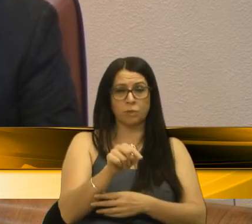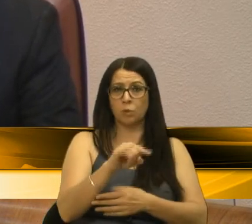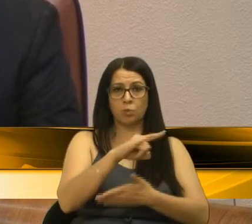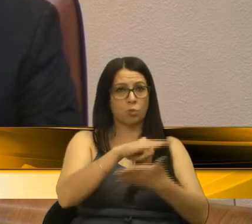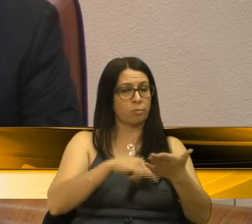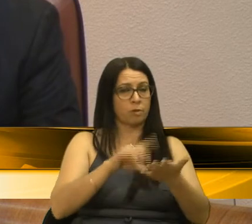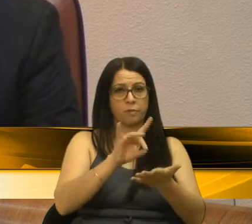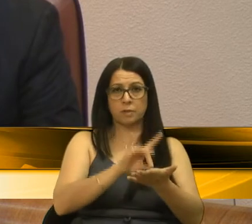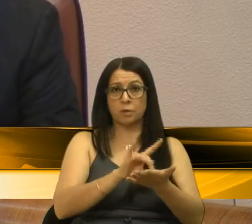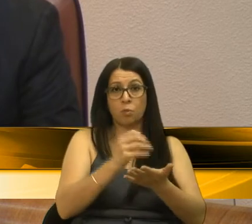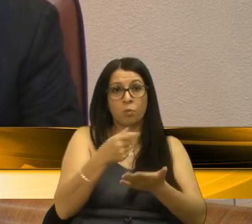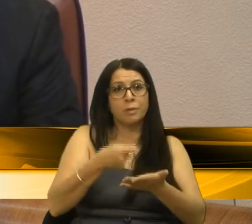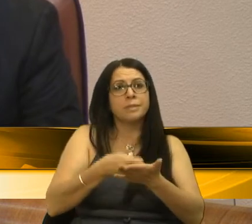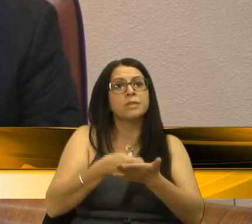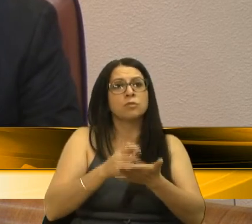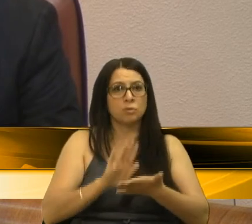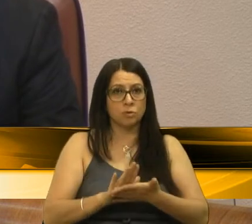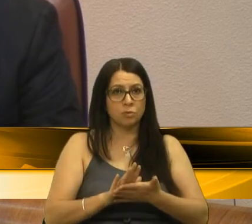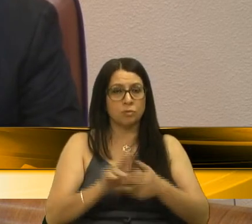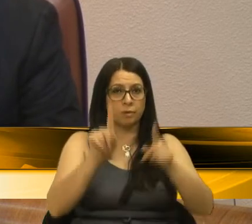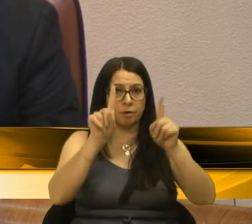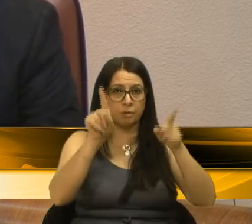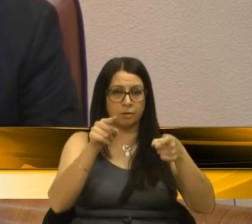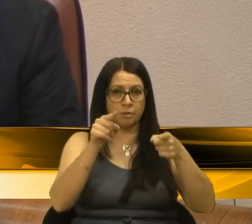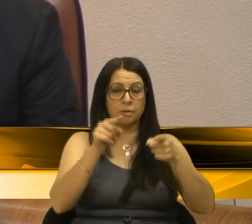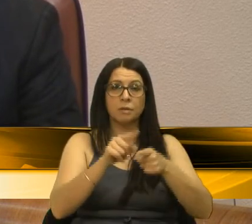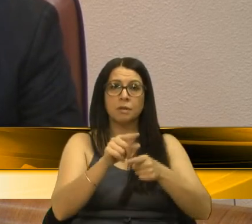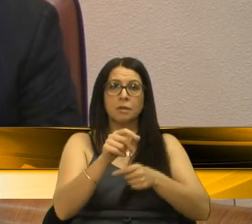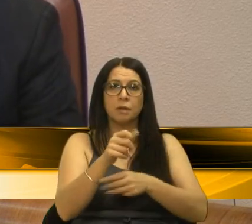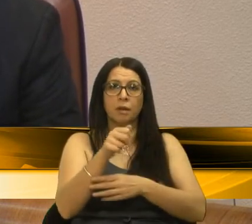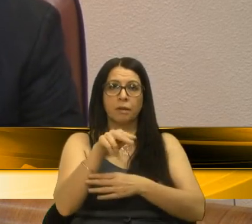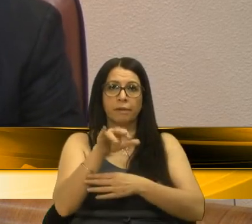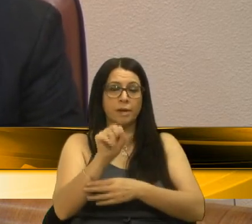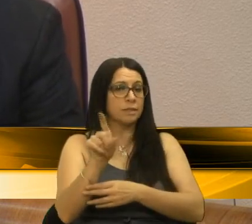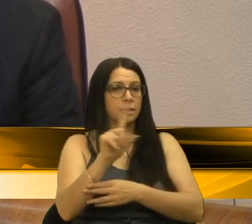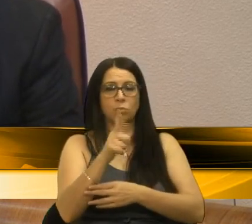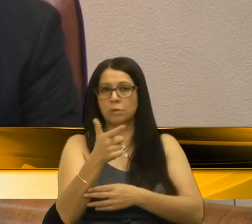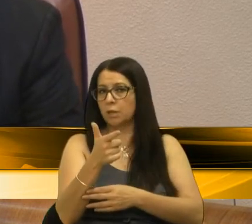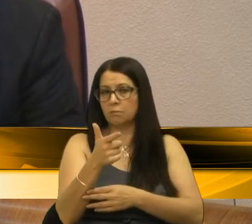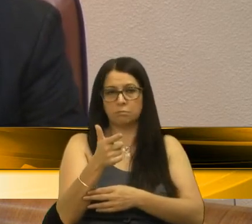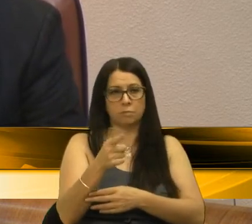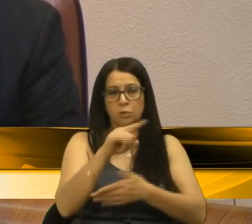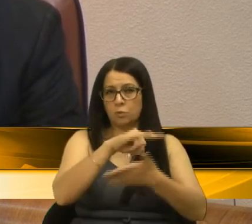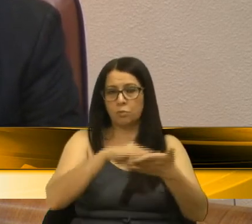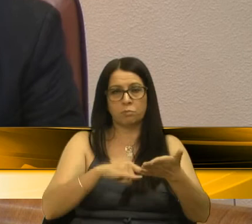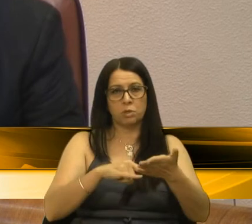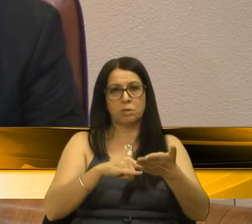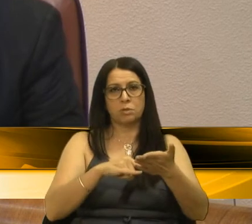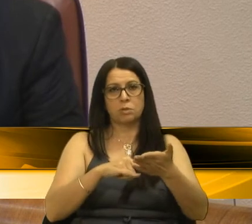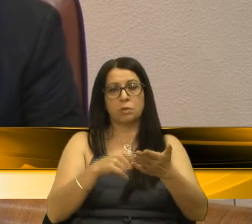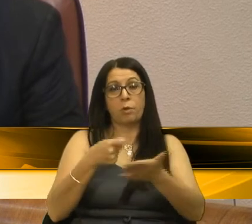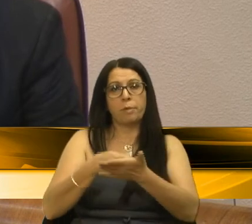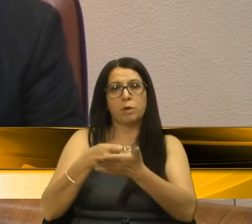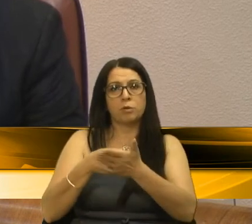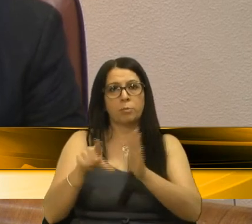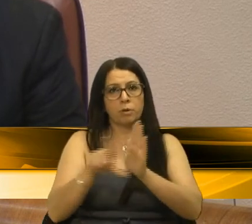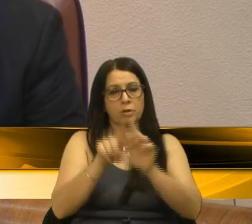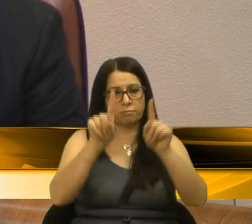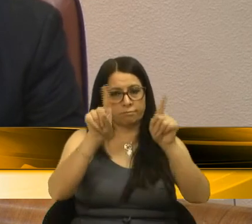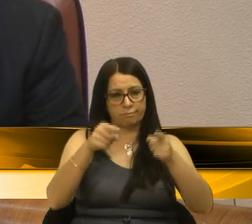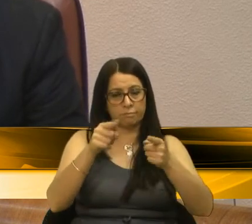ou legalmente exigido. Abre parênteses, os anais legislativos não constam entre os documentos de produção obrigatória por lei, fecha